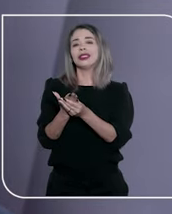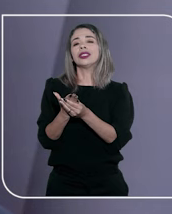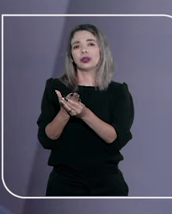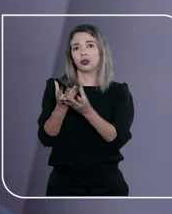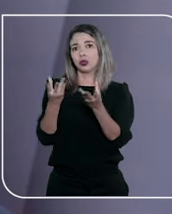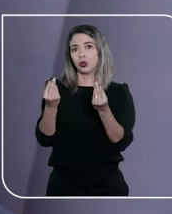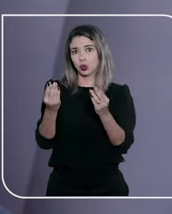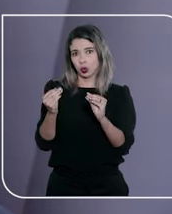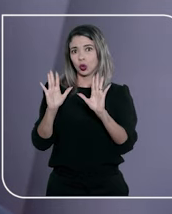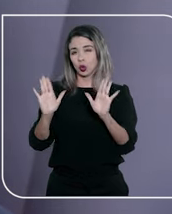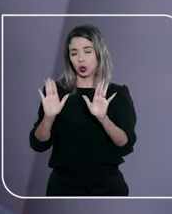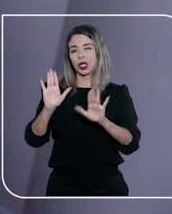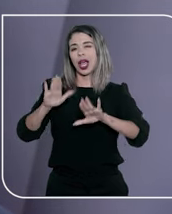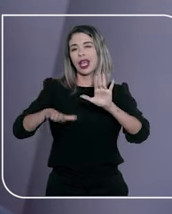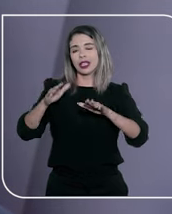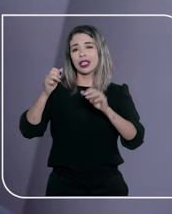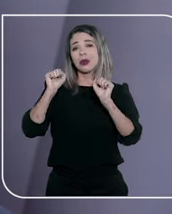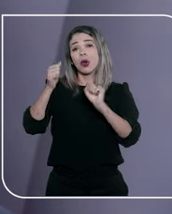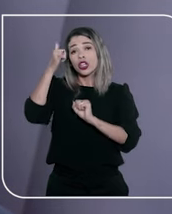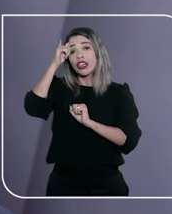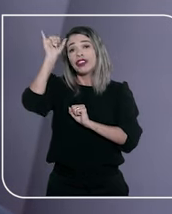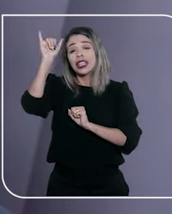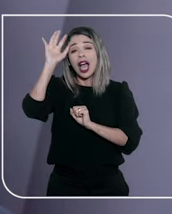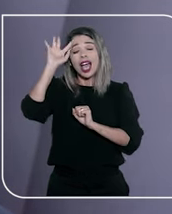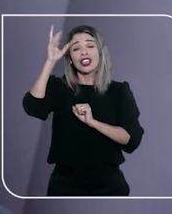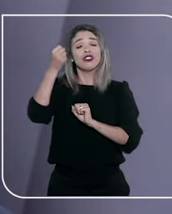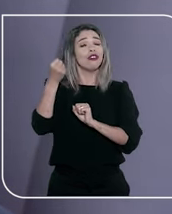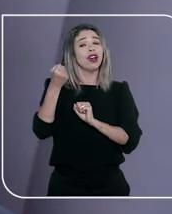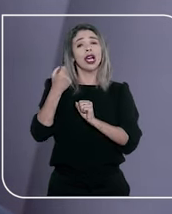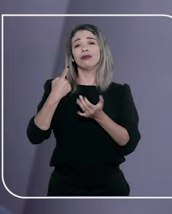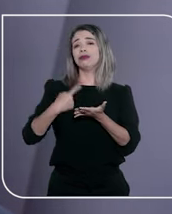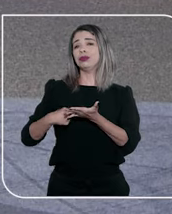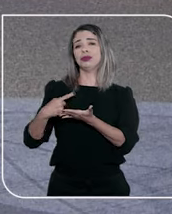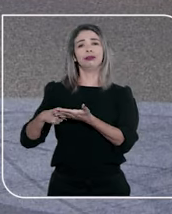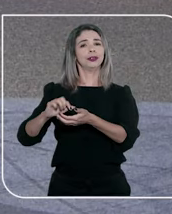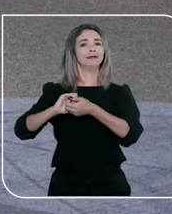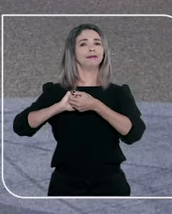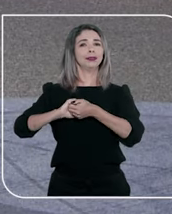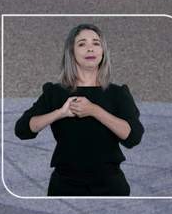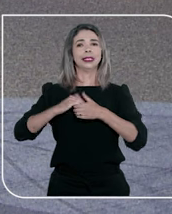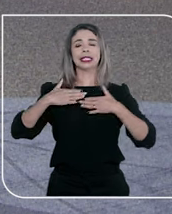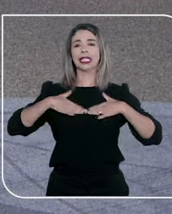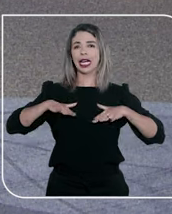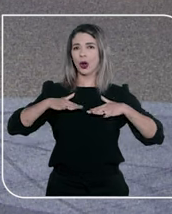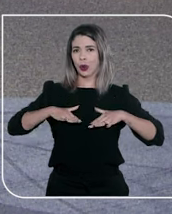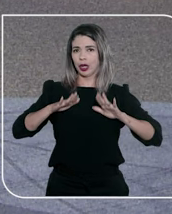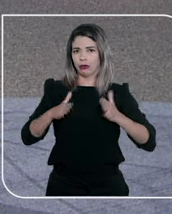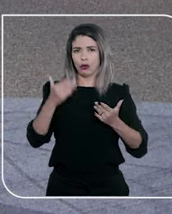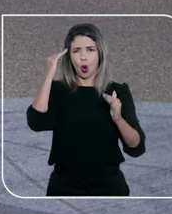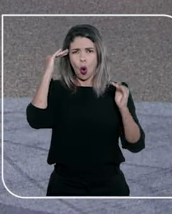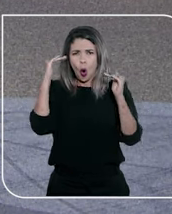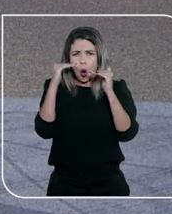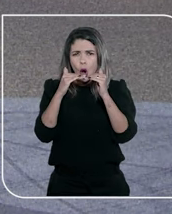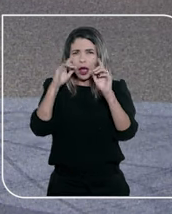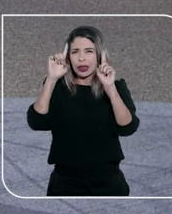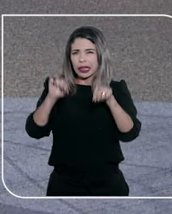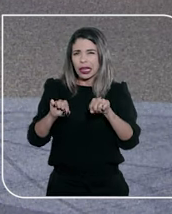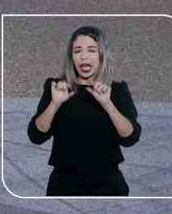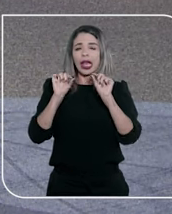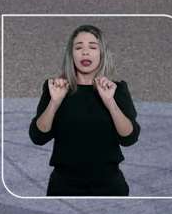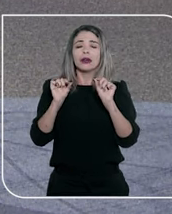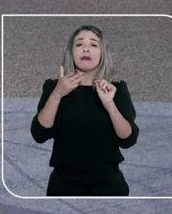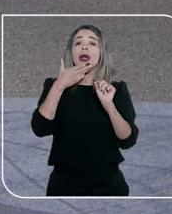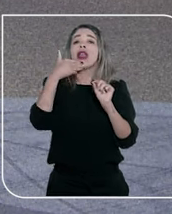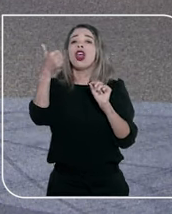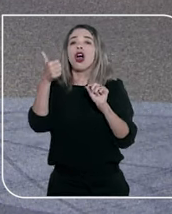muitos deles que poderiam ser resolvidos de forma amigável. Vocês concordam, então, que é uma saída,